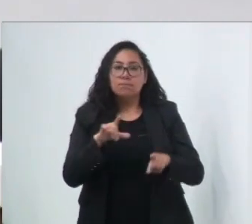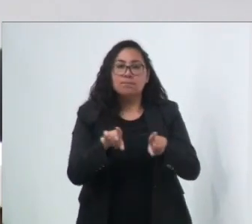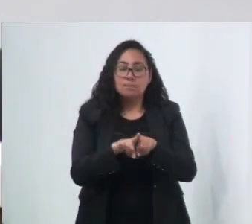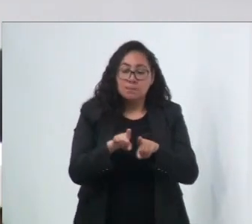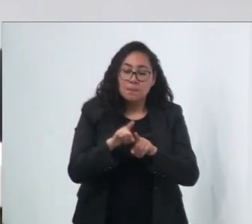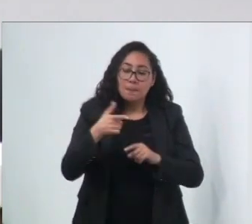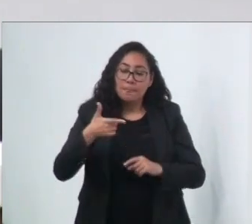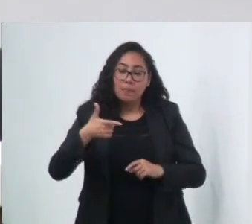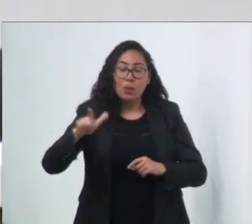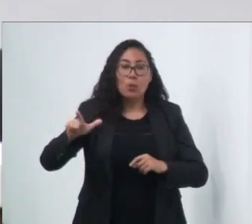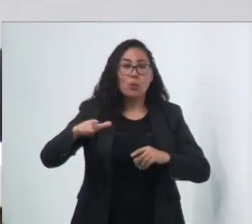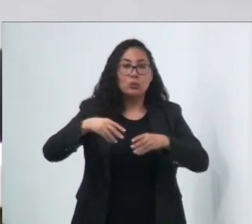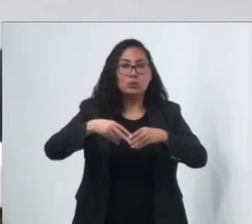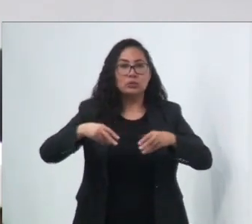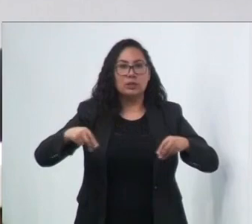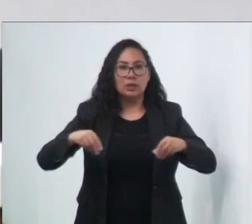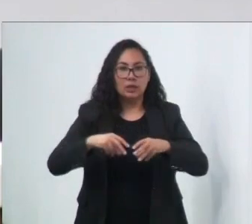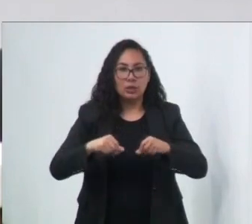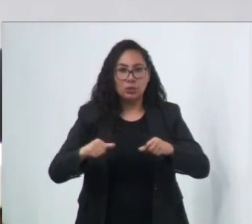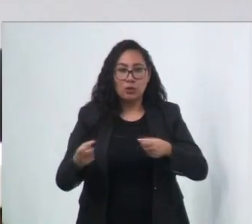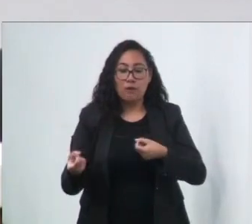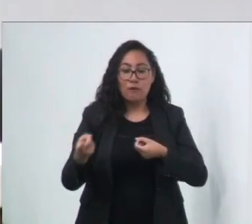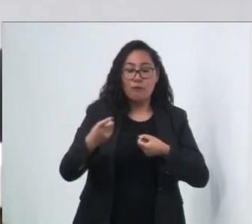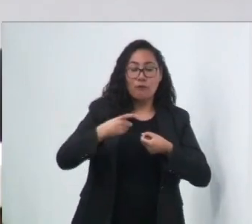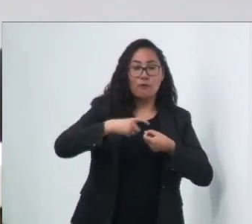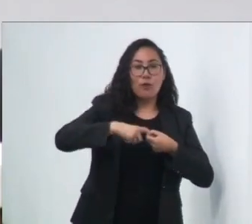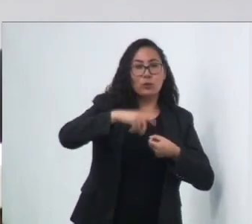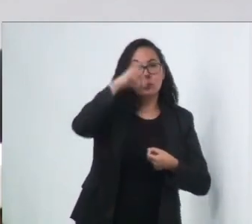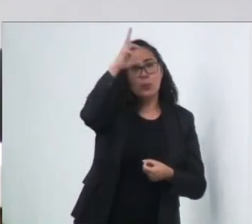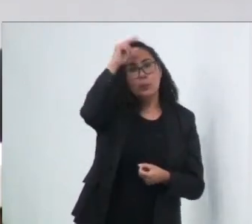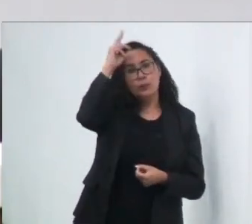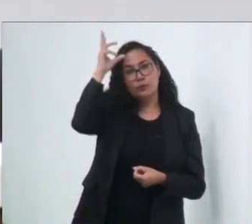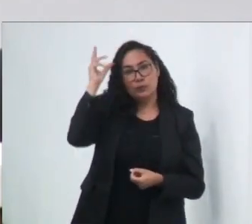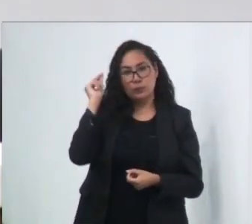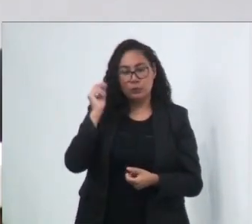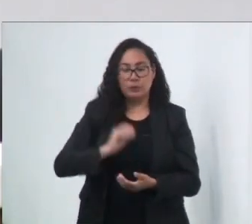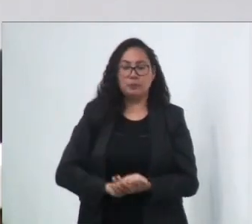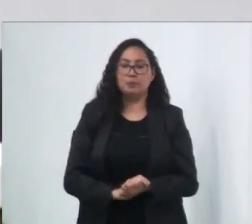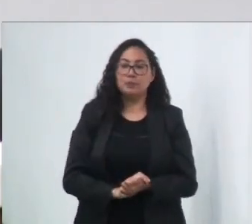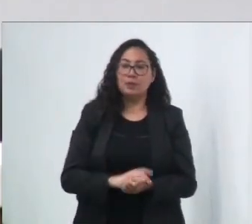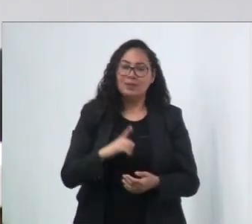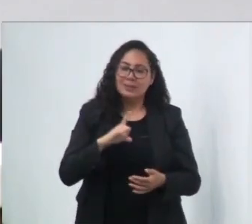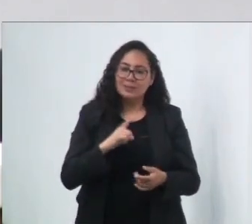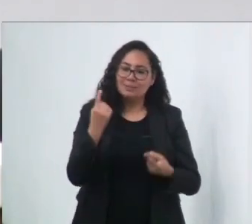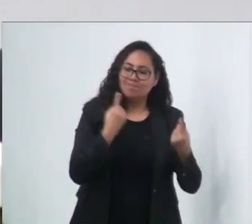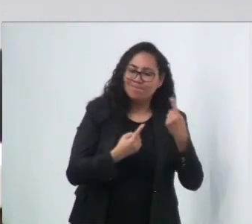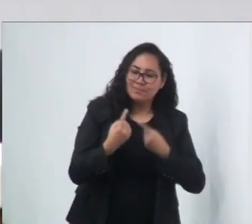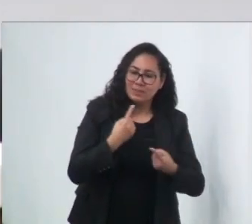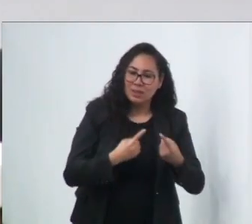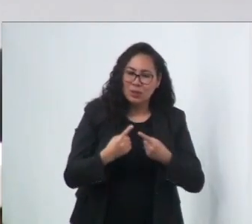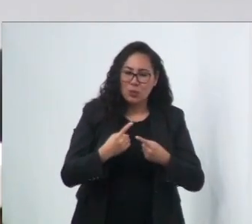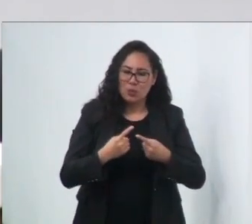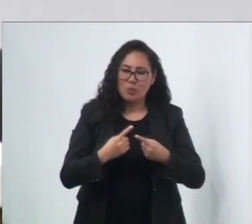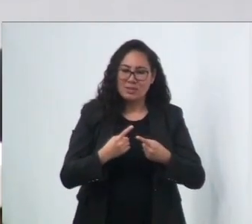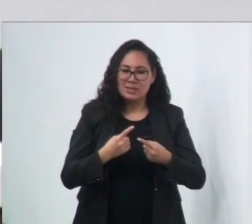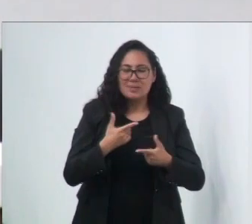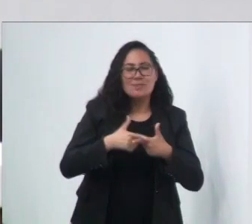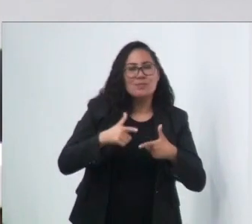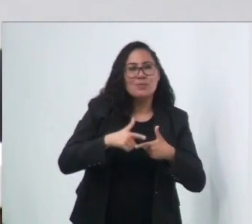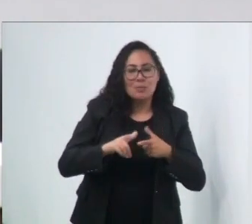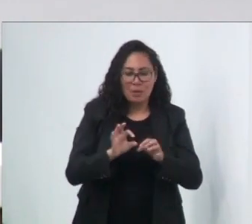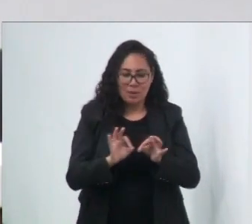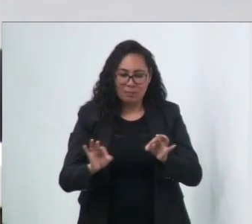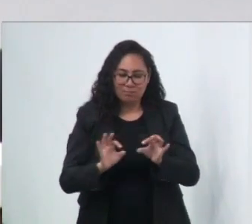um outro terreno que voltou a ser do município, né? E ele tem limitações de dimensão. Todo